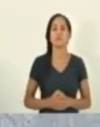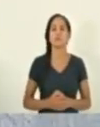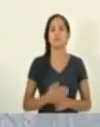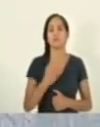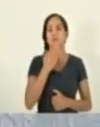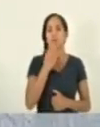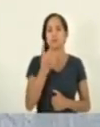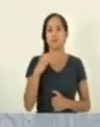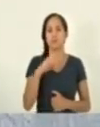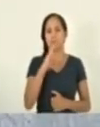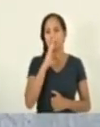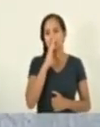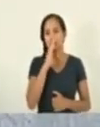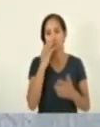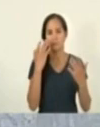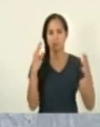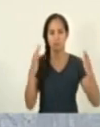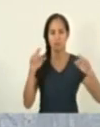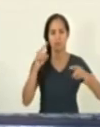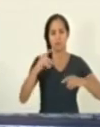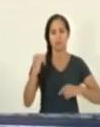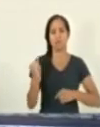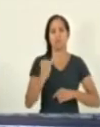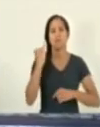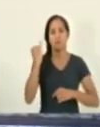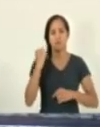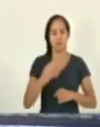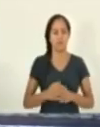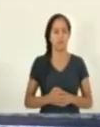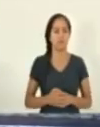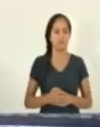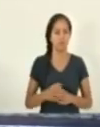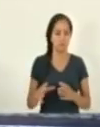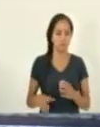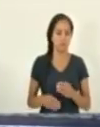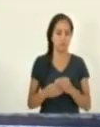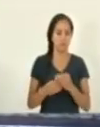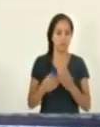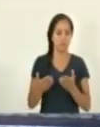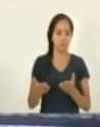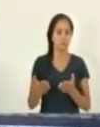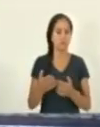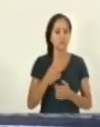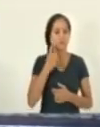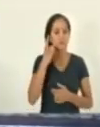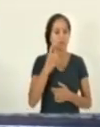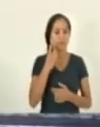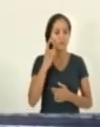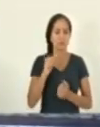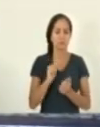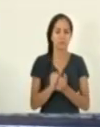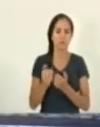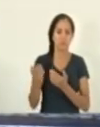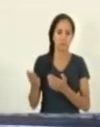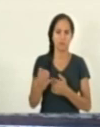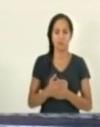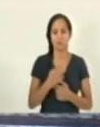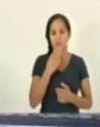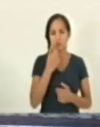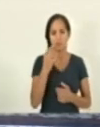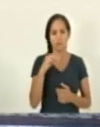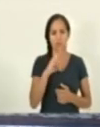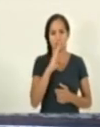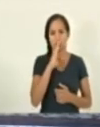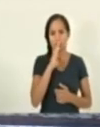quero parabenizá-lo por fazer esse registro importante e, somando aqui a colaboração do deputado Sérgio Magés, façamos então um minuto de silêncio para logo